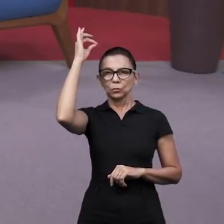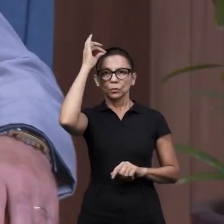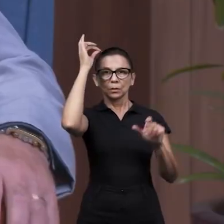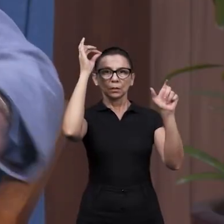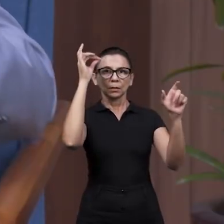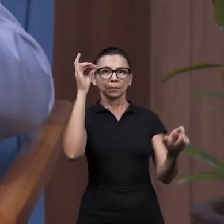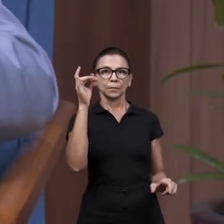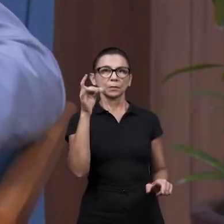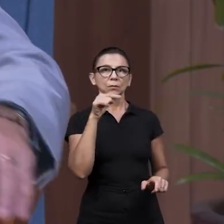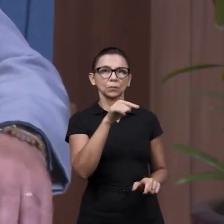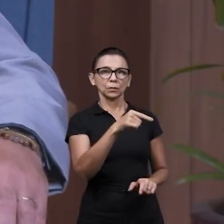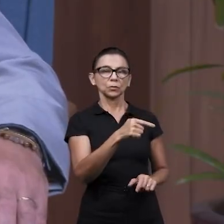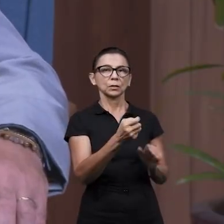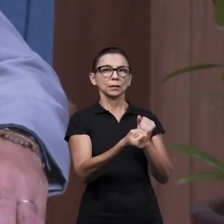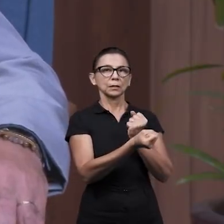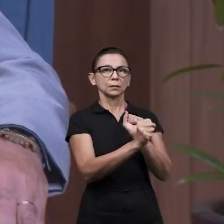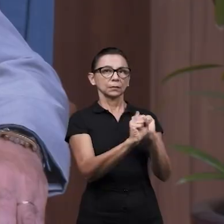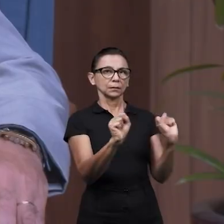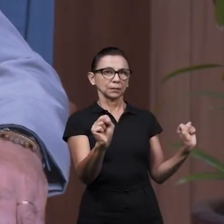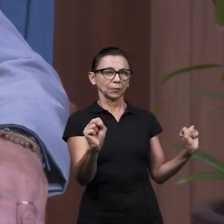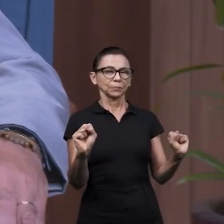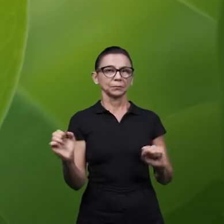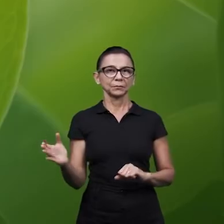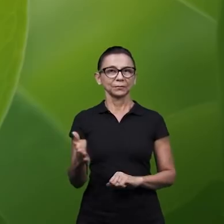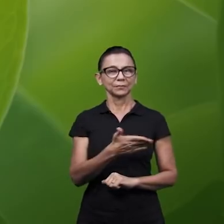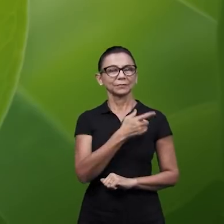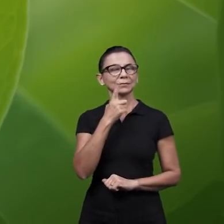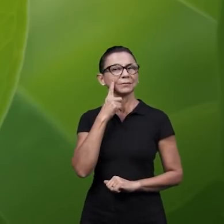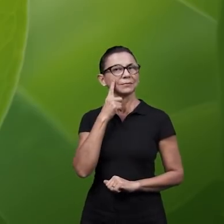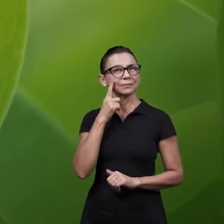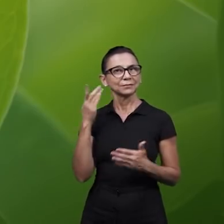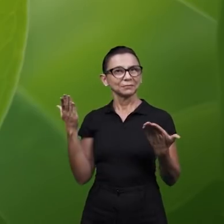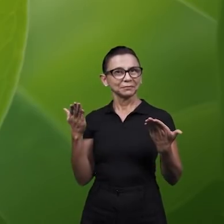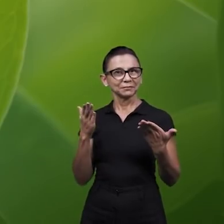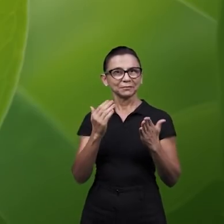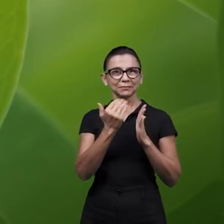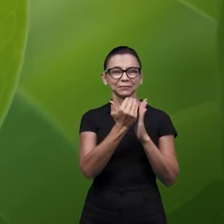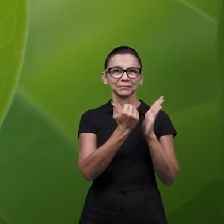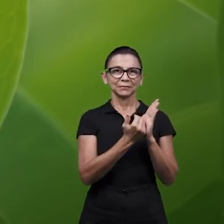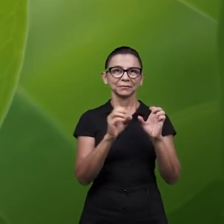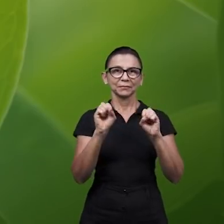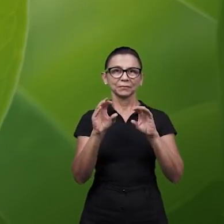Sansão. Assista agora ao quadro Lições do Manaim.